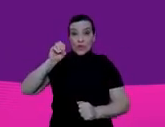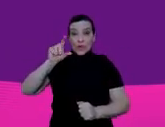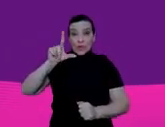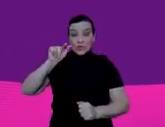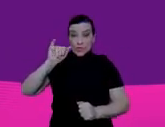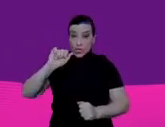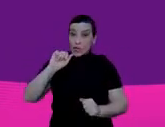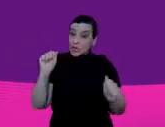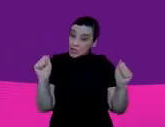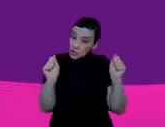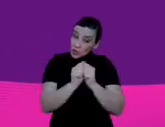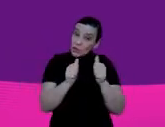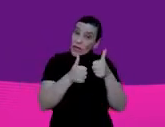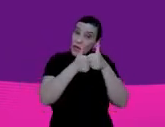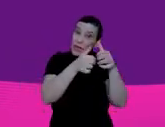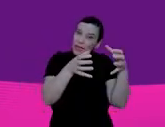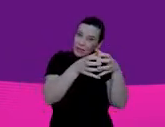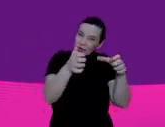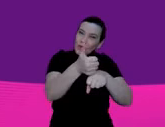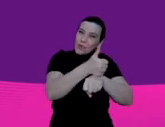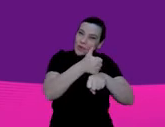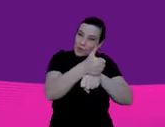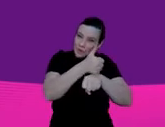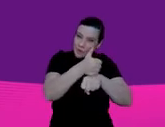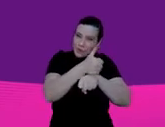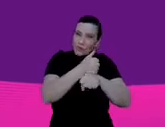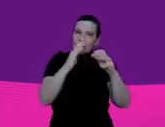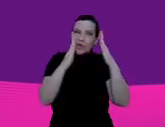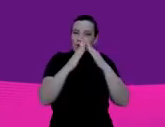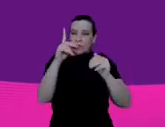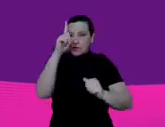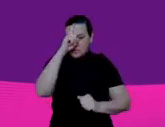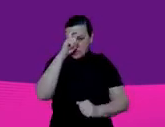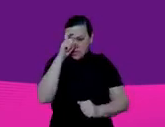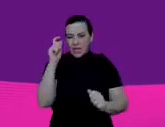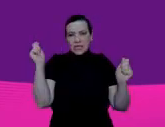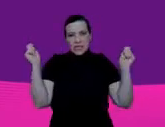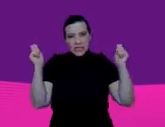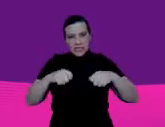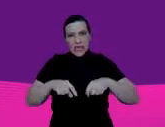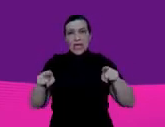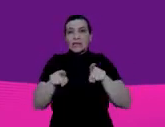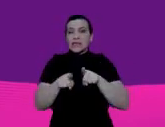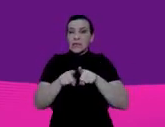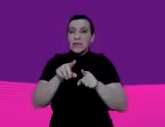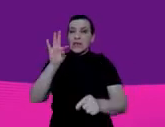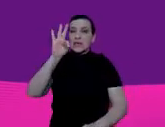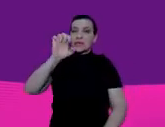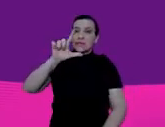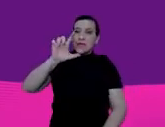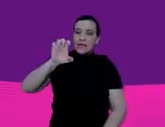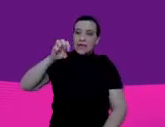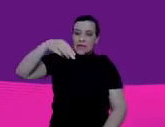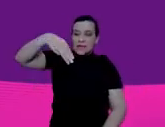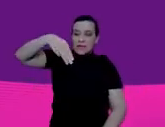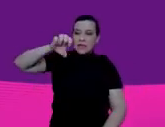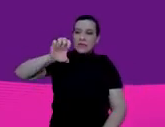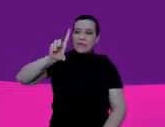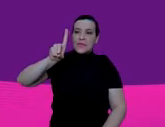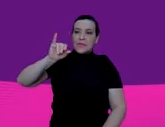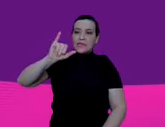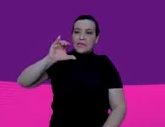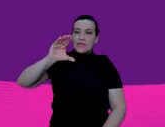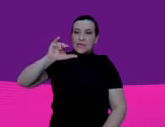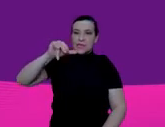com o neurologista presencial naqueles hospitais que dispõem desse serviço, seja via telemedicina. E a gente entende que o cuidado